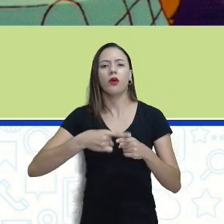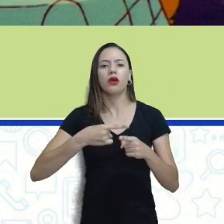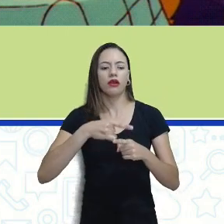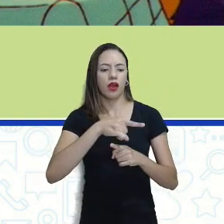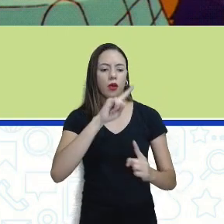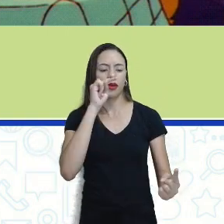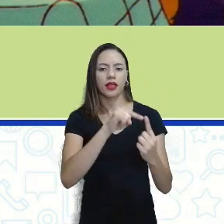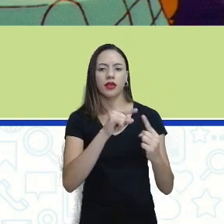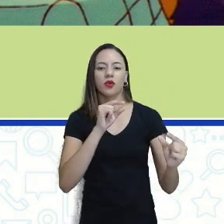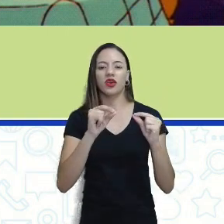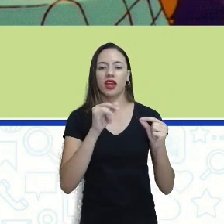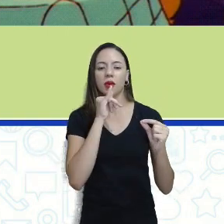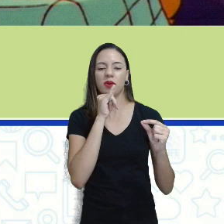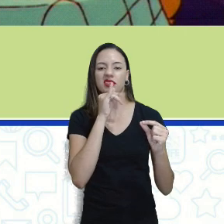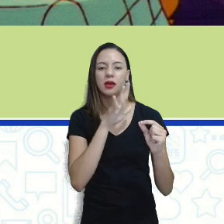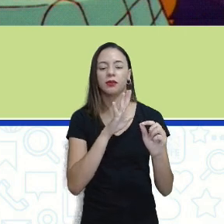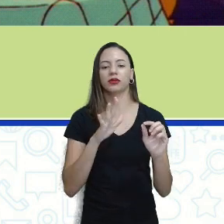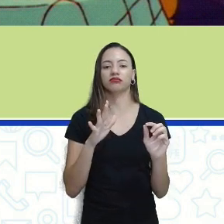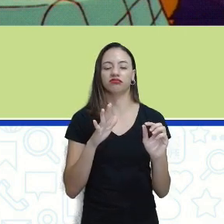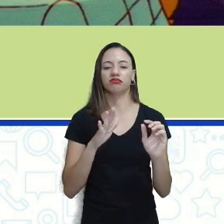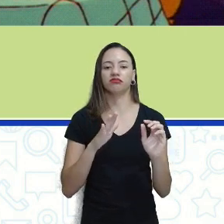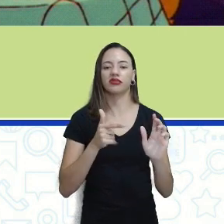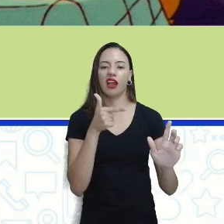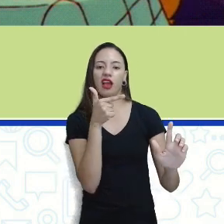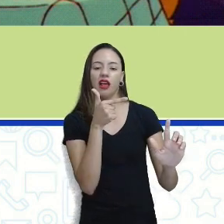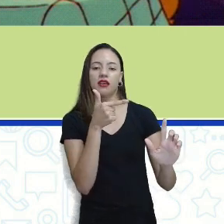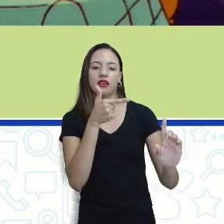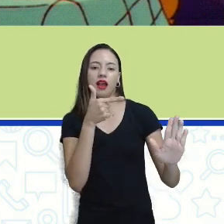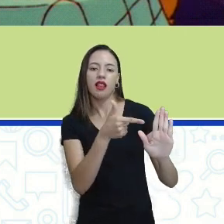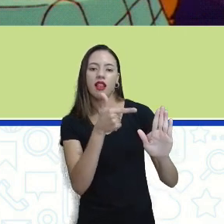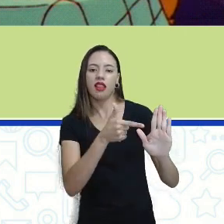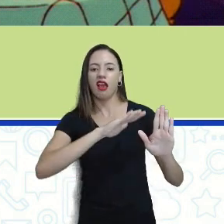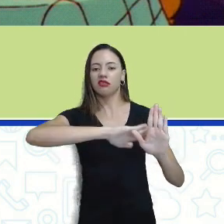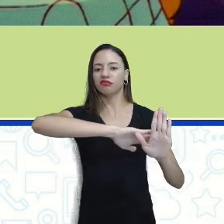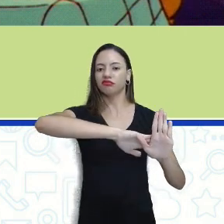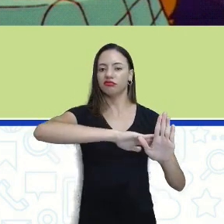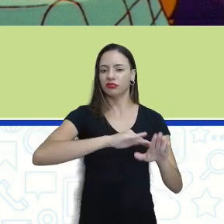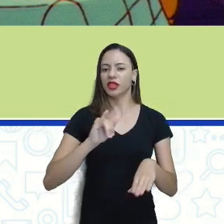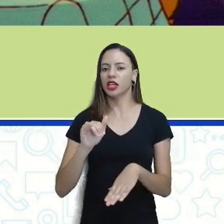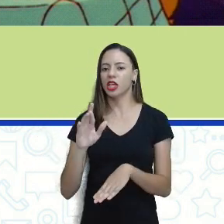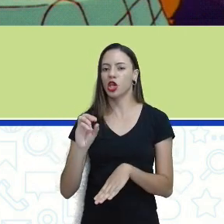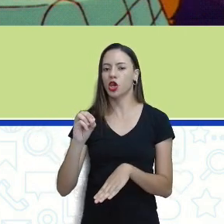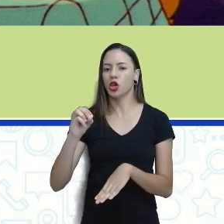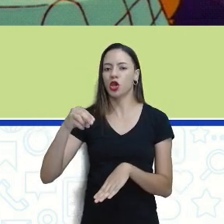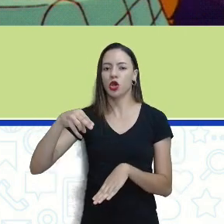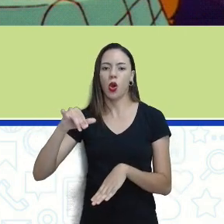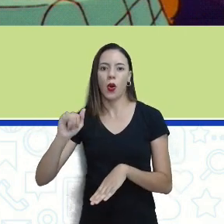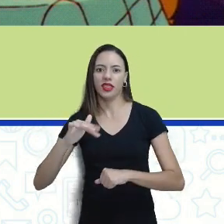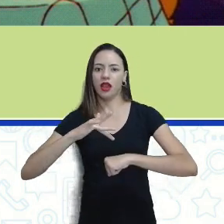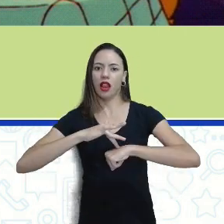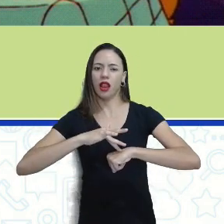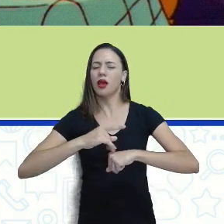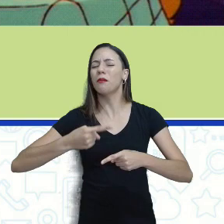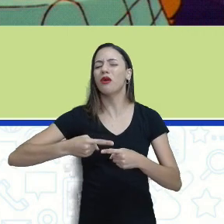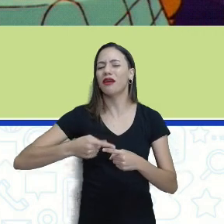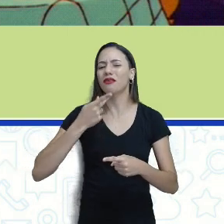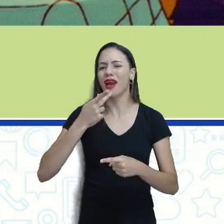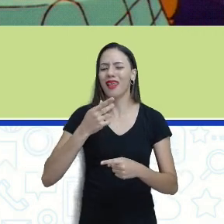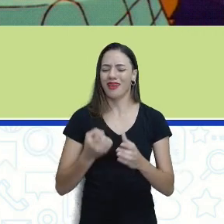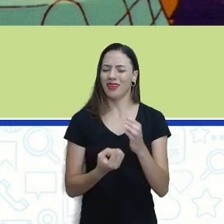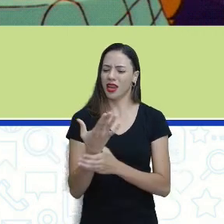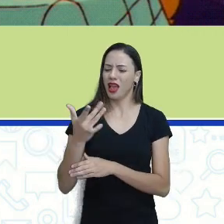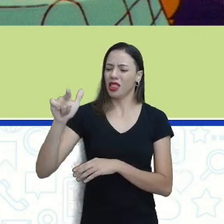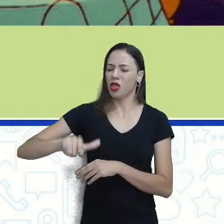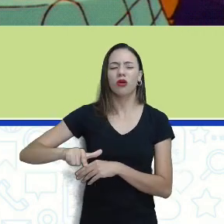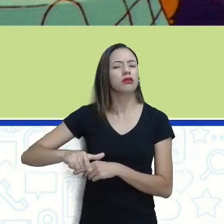contestar, ironizar, criticar e fazer refletir. E por que a gente chama de uma recriação? Porque o autor da